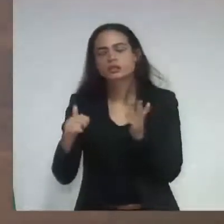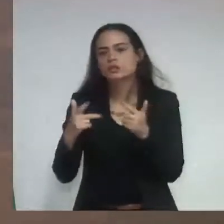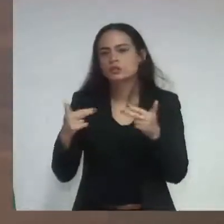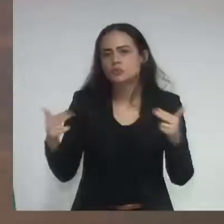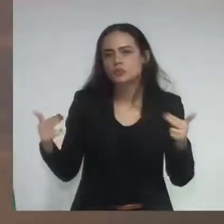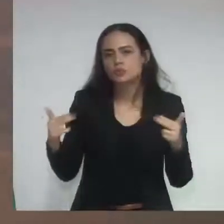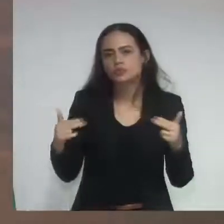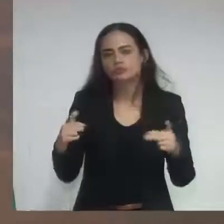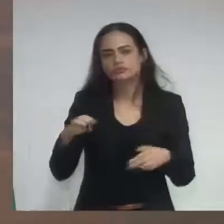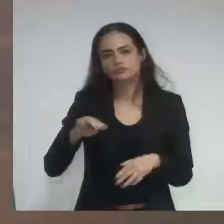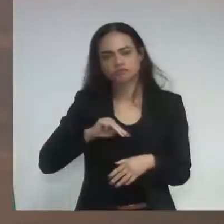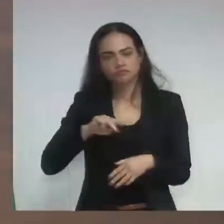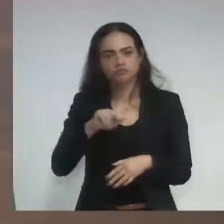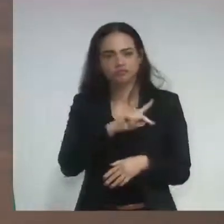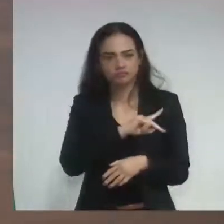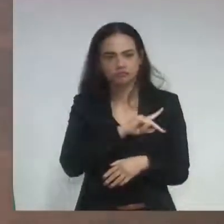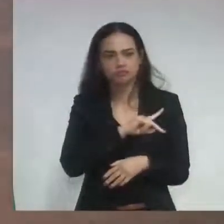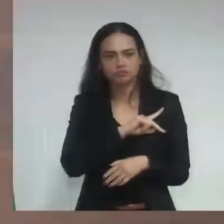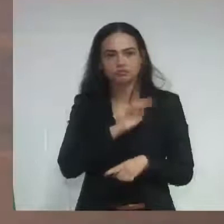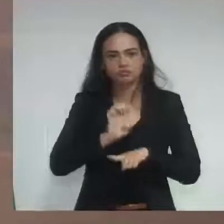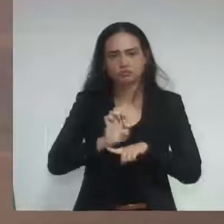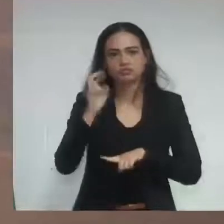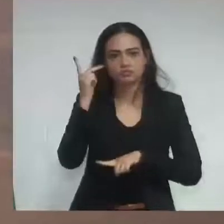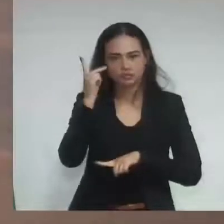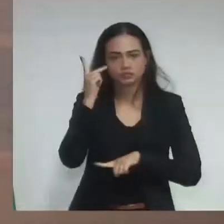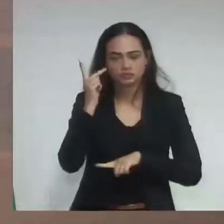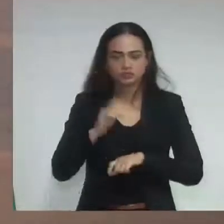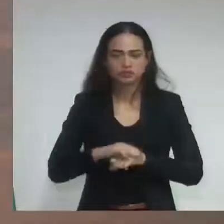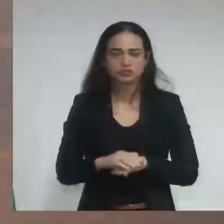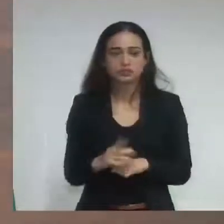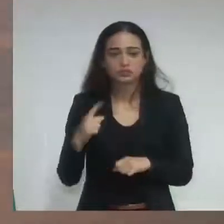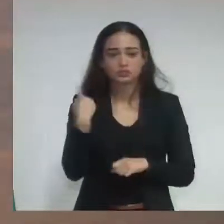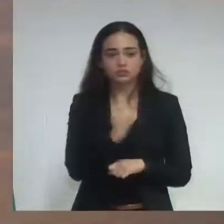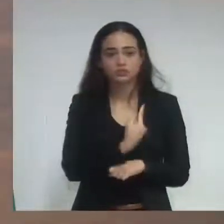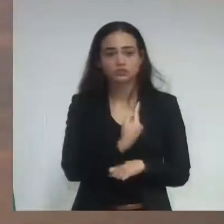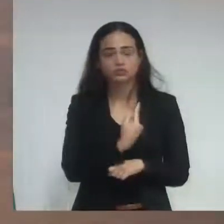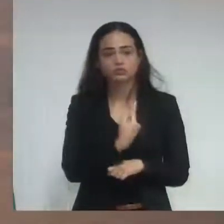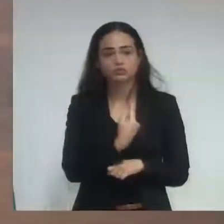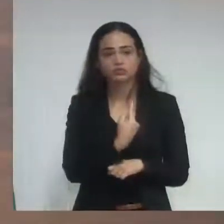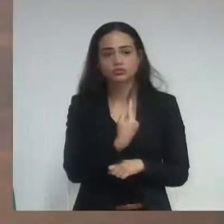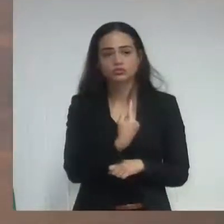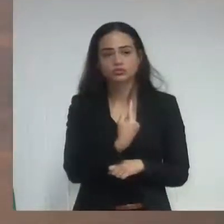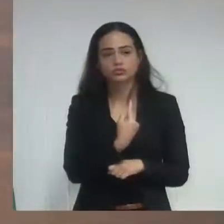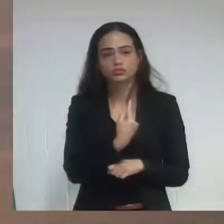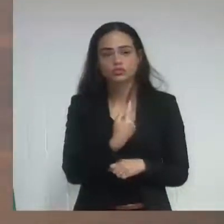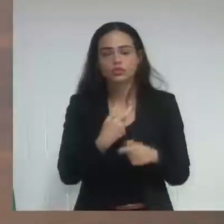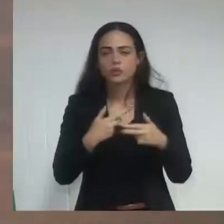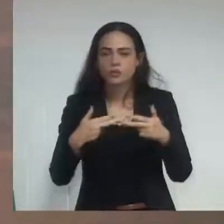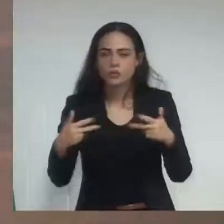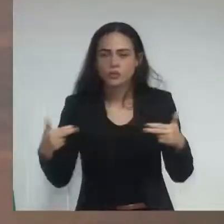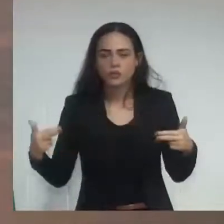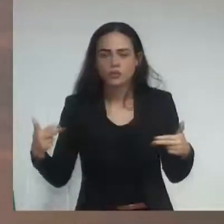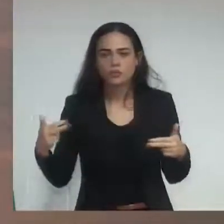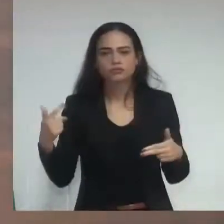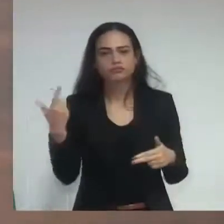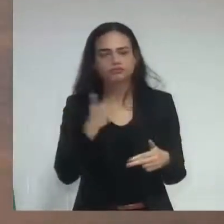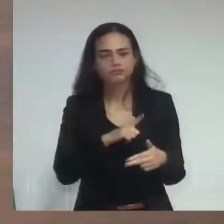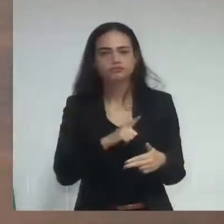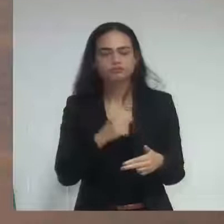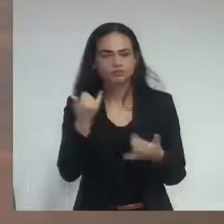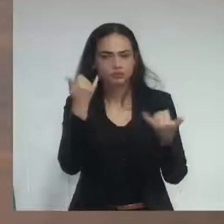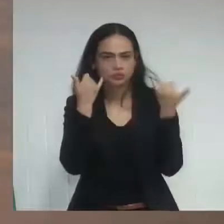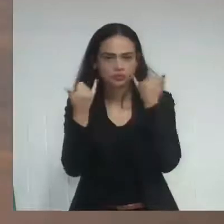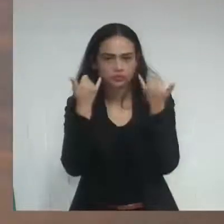no Ministério Público do Estado de São Paulo. Nós tivemos acesso, até o vereador PC acabou de distribuir uma cópia para